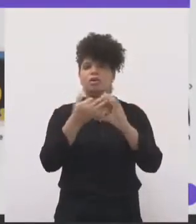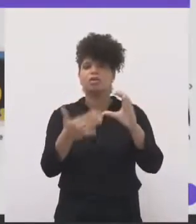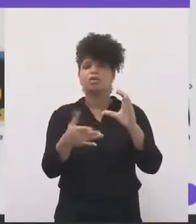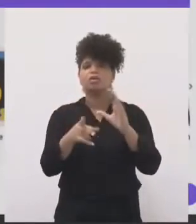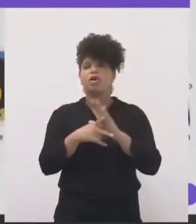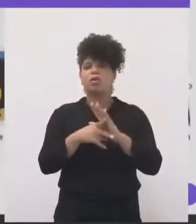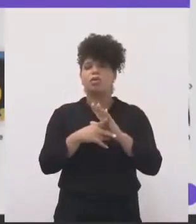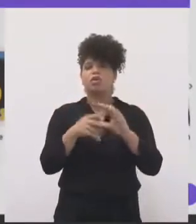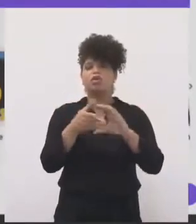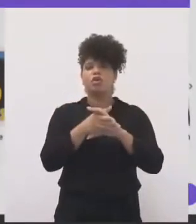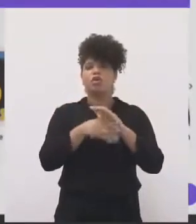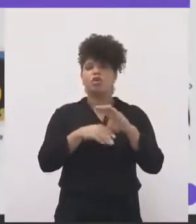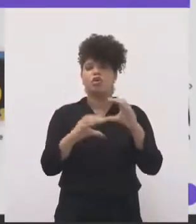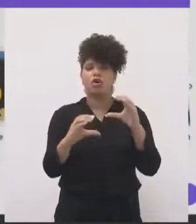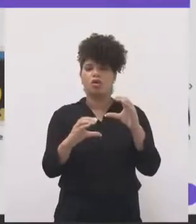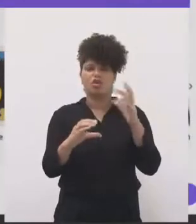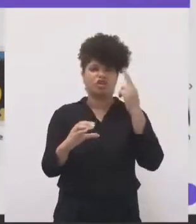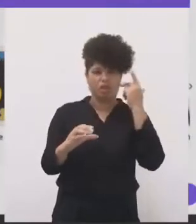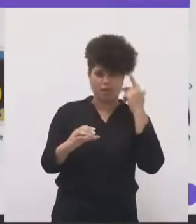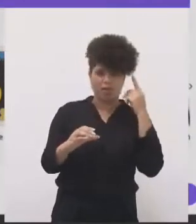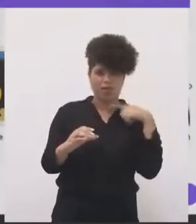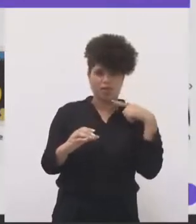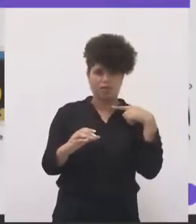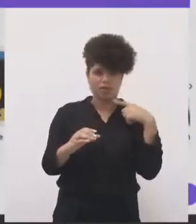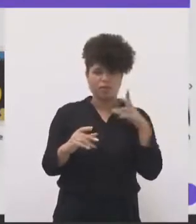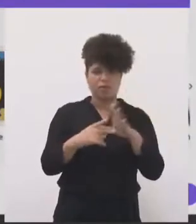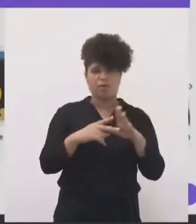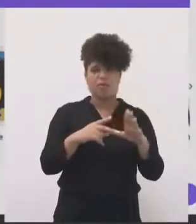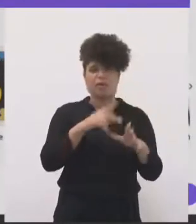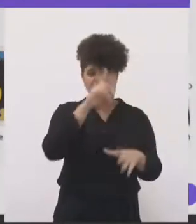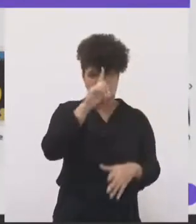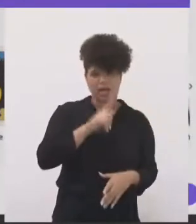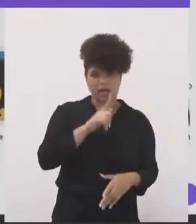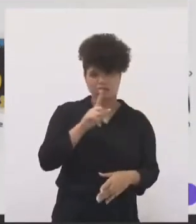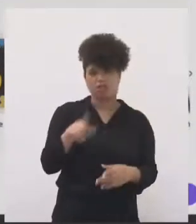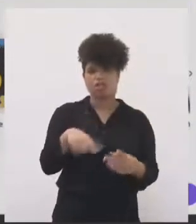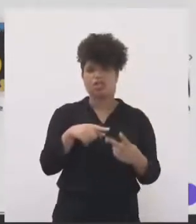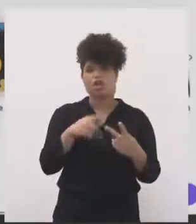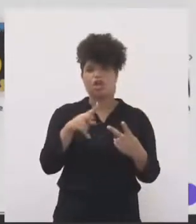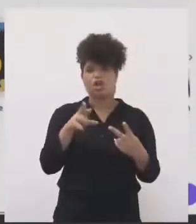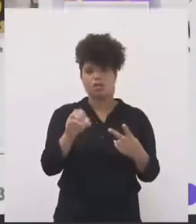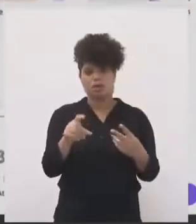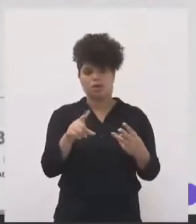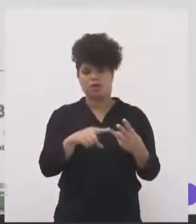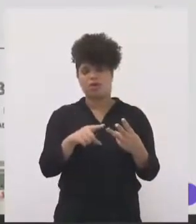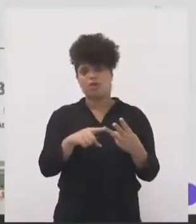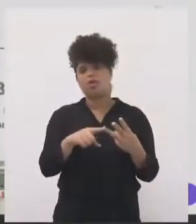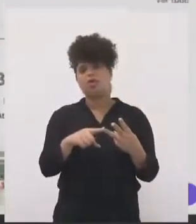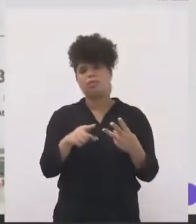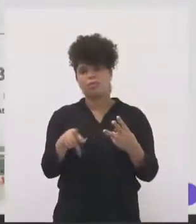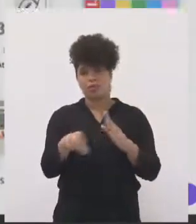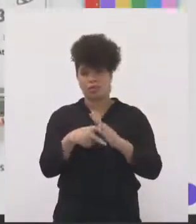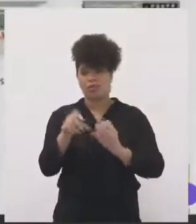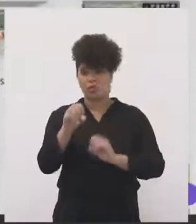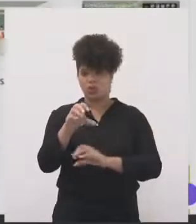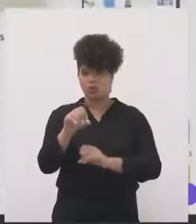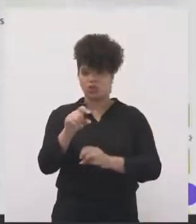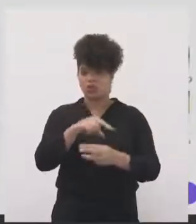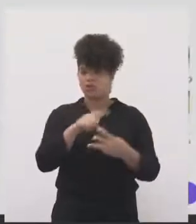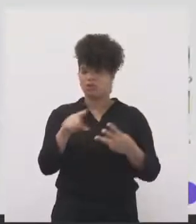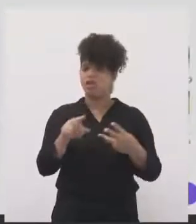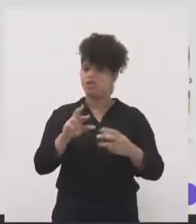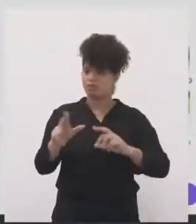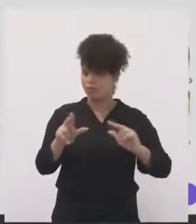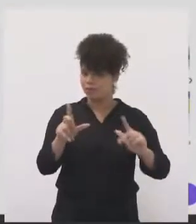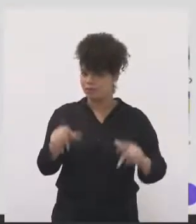Canva normal, do Canva grátis, do Canva Pro para o Canva educacional. As diferenças, na